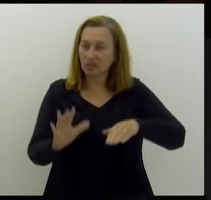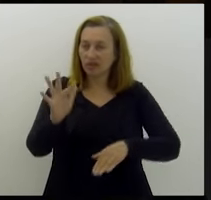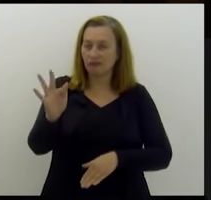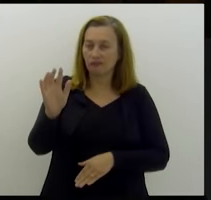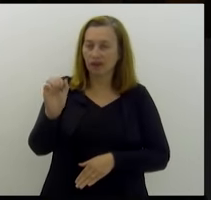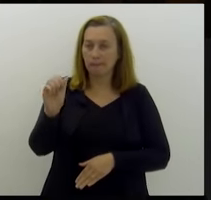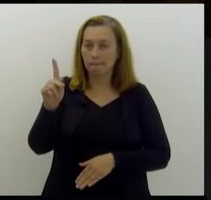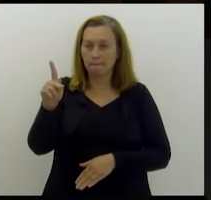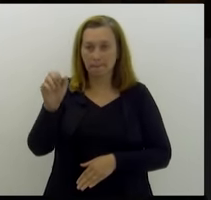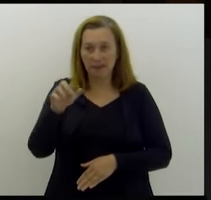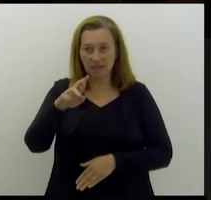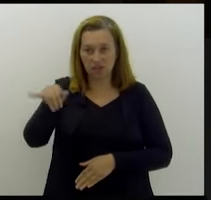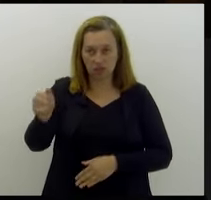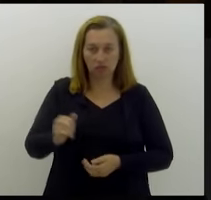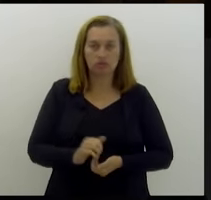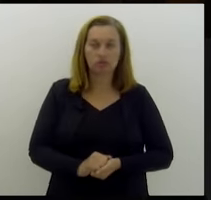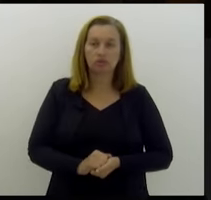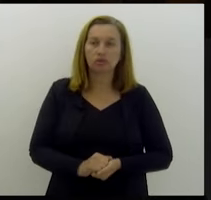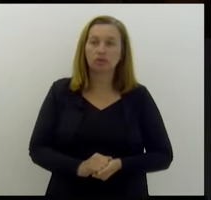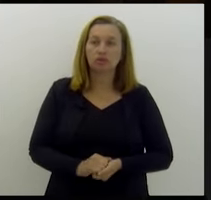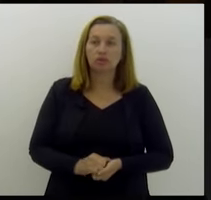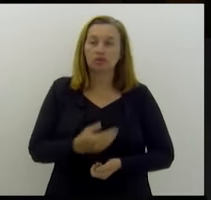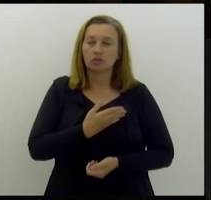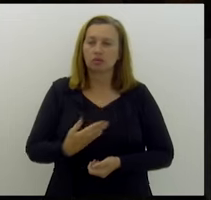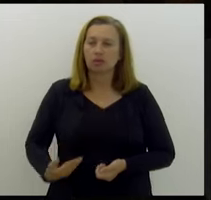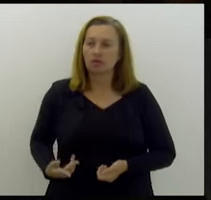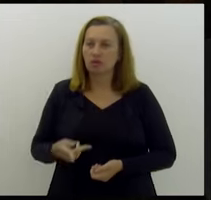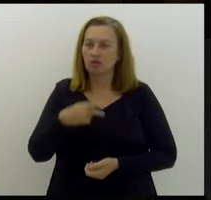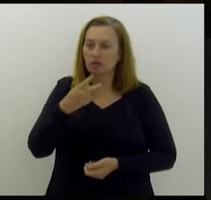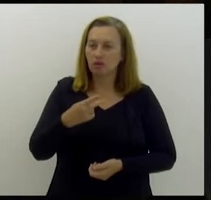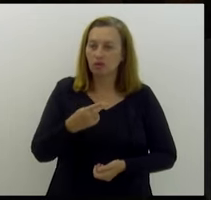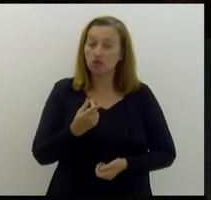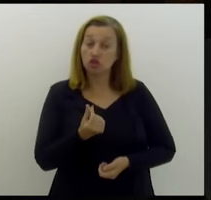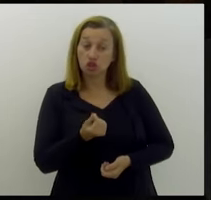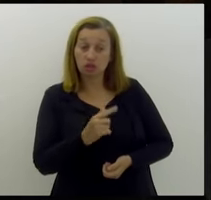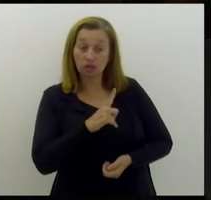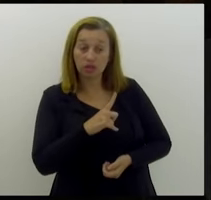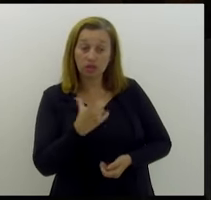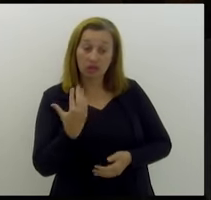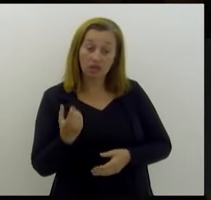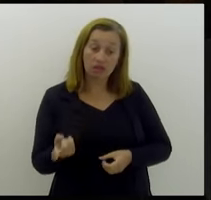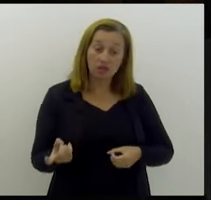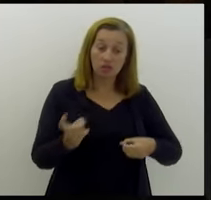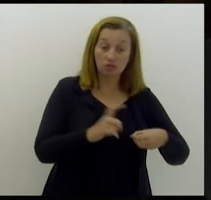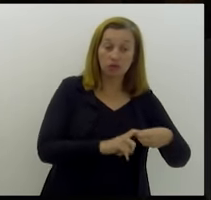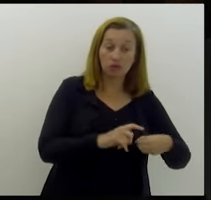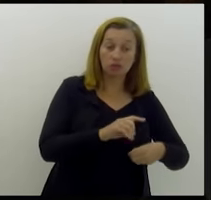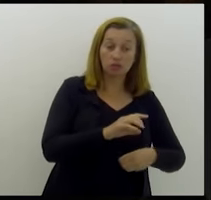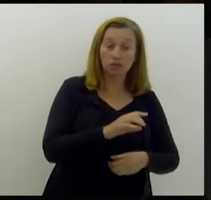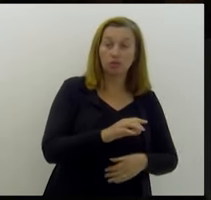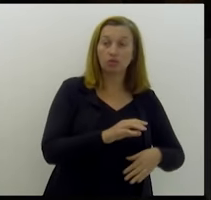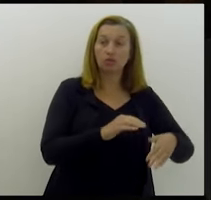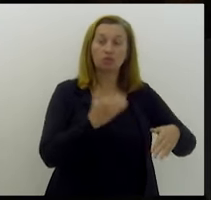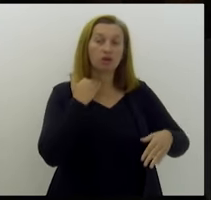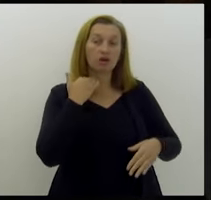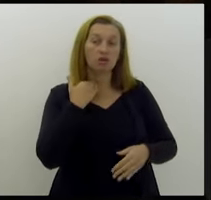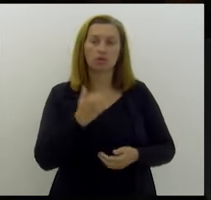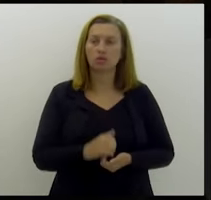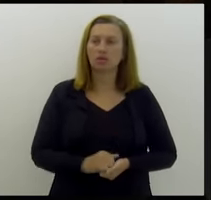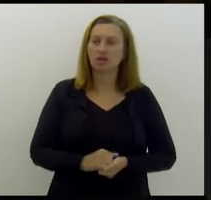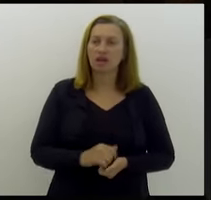faper o sistema que o governador tá dizendo é Sobrou dinheiro vai pro tesouro no ano seguinte a faper não tem sobrado